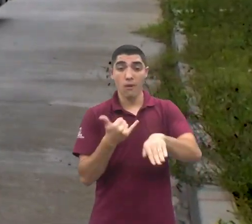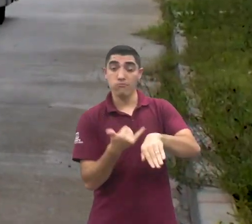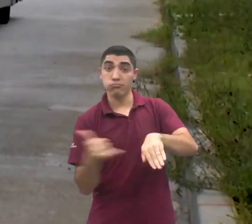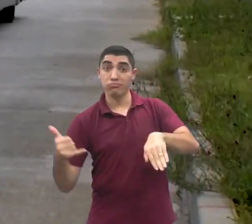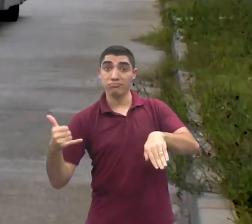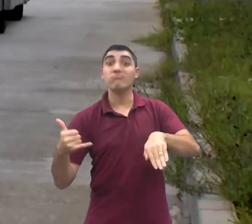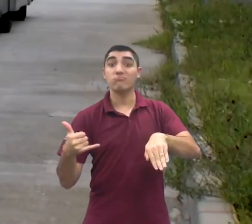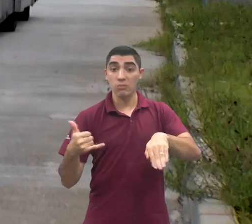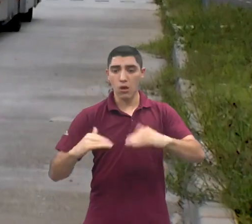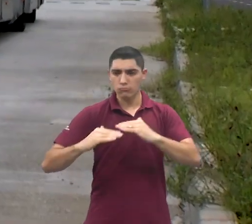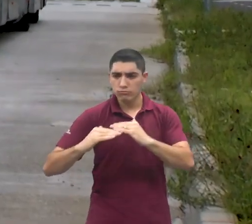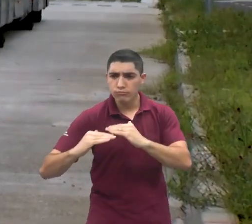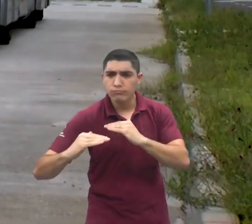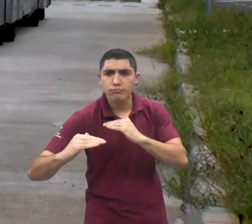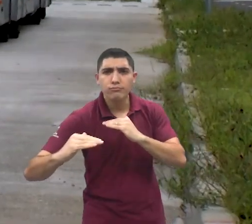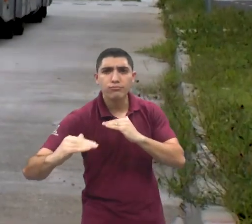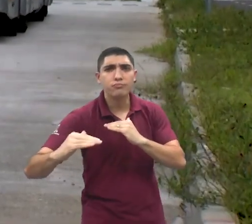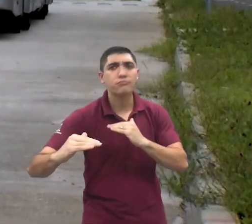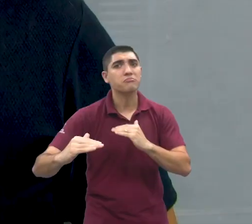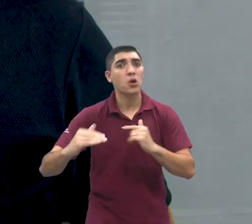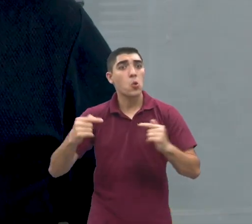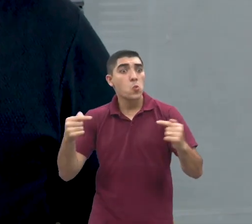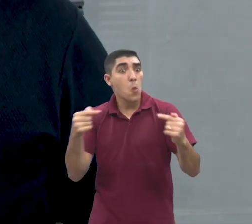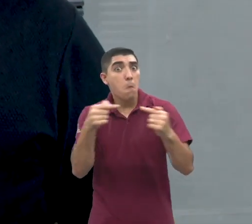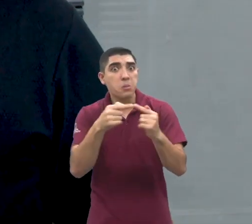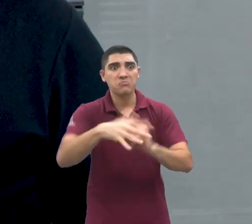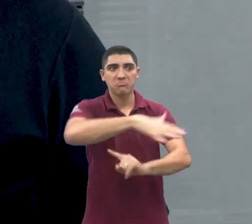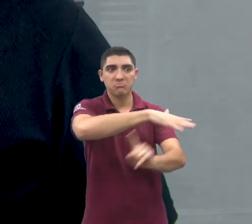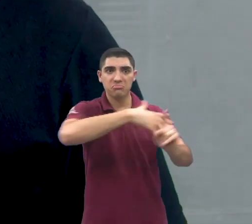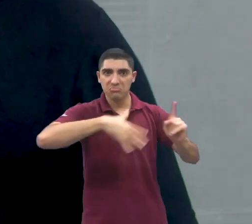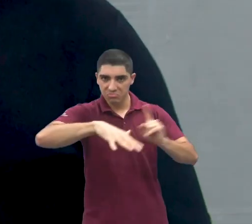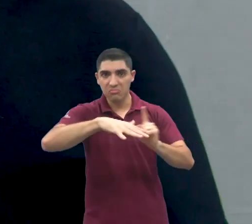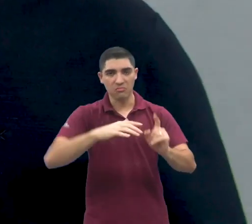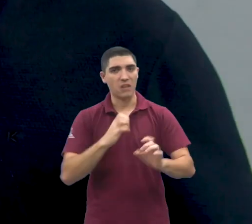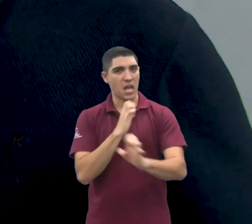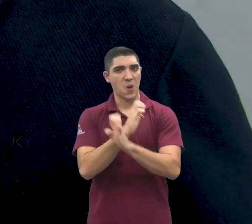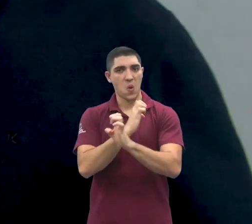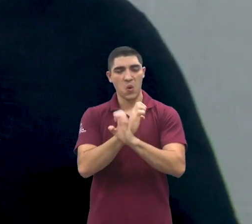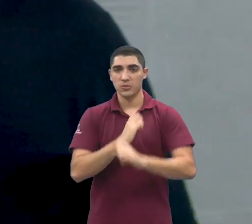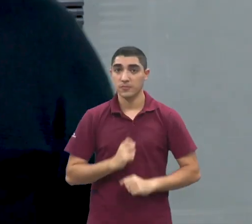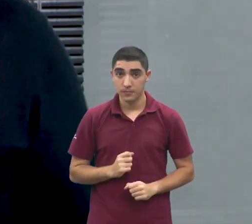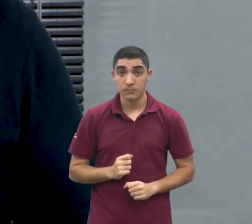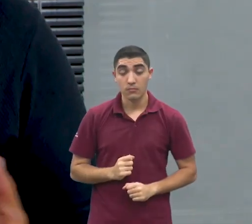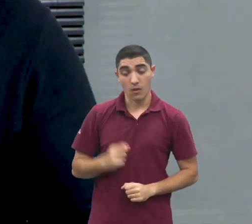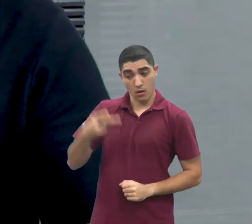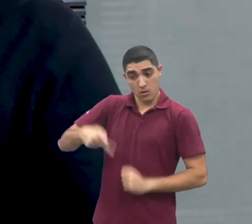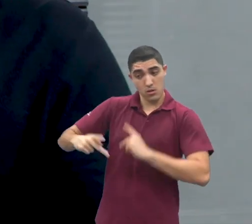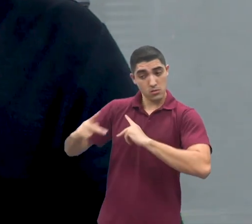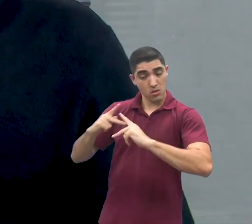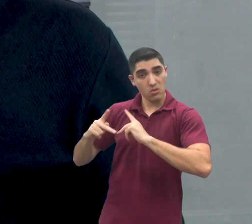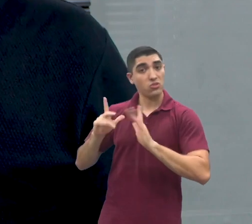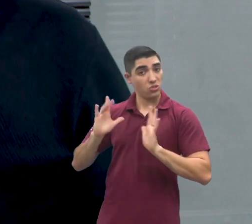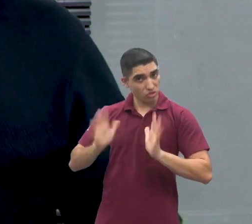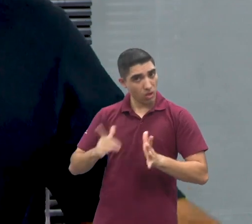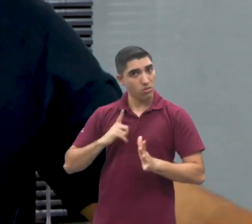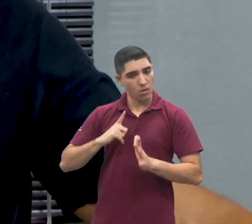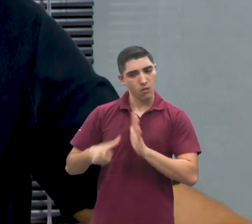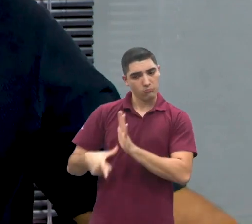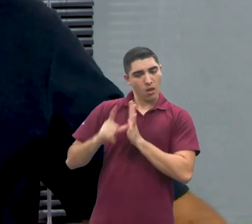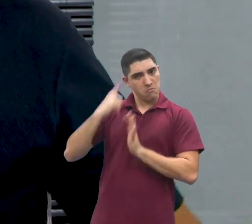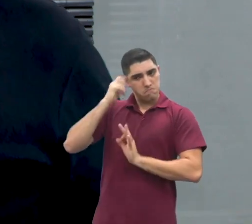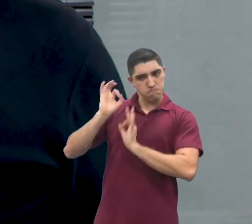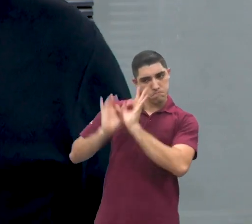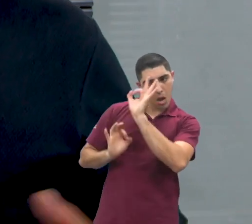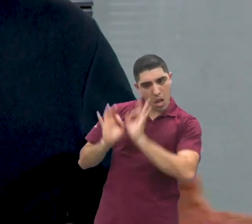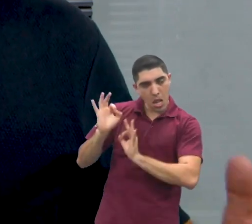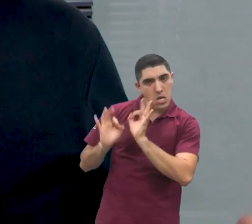foi construída com asfalto ecológico. São José dos Campos é uma das únicas cidades que já tem o seu plano de macrodrenagem.